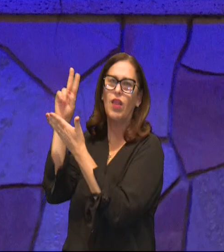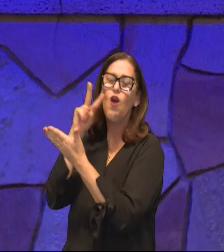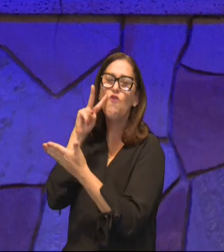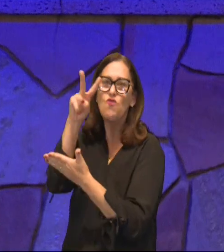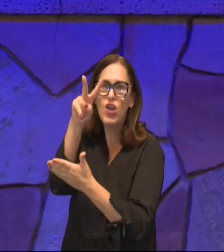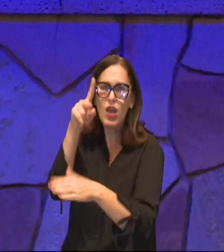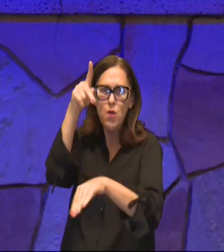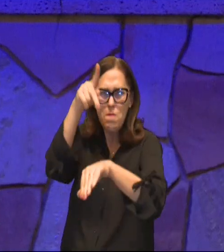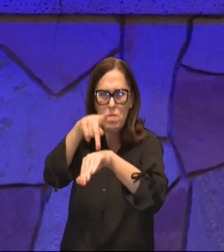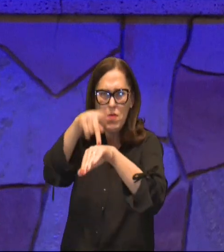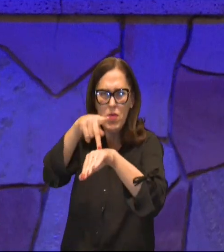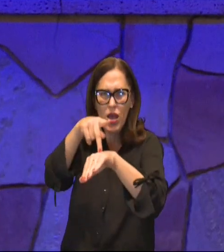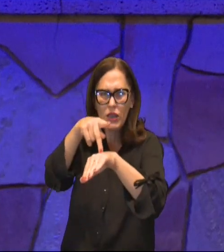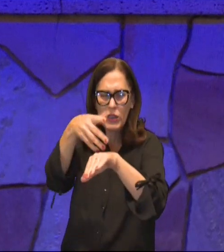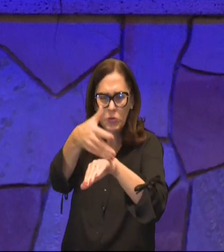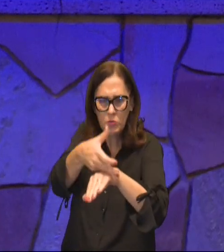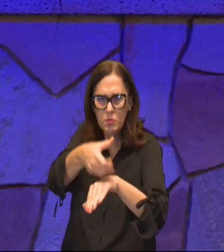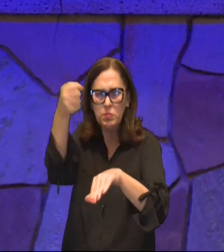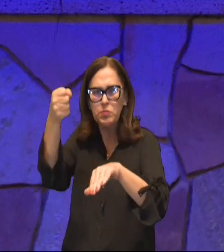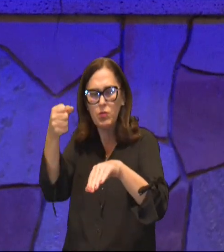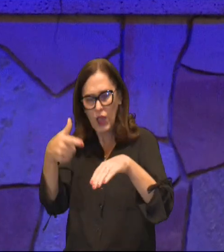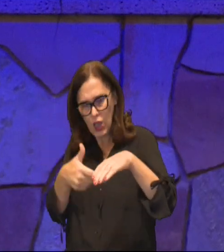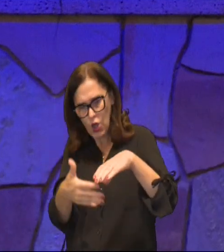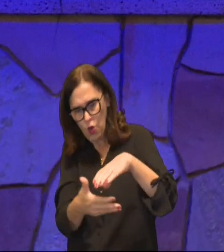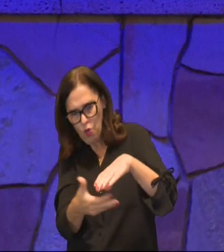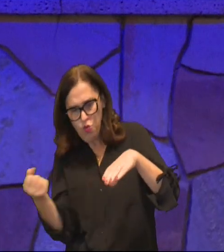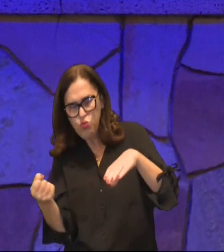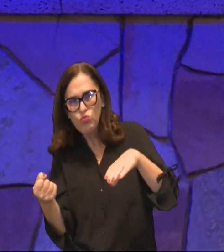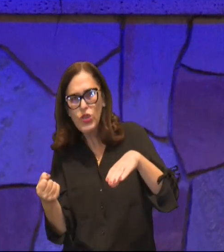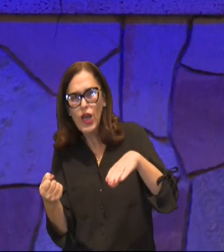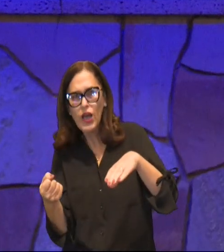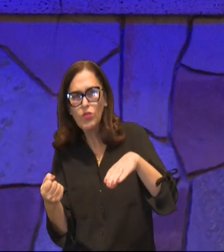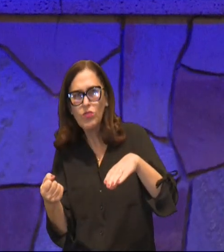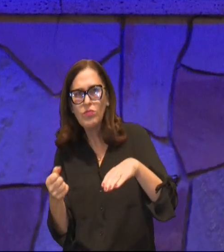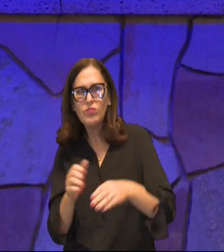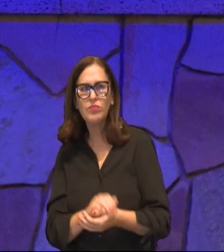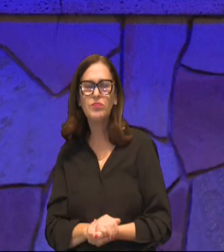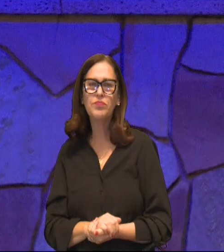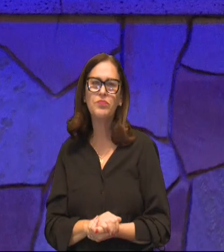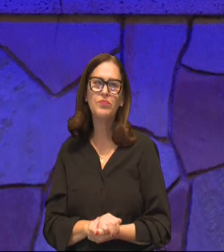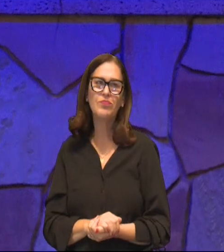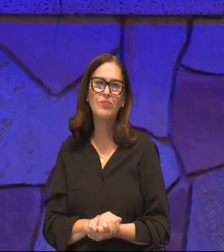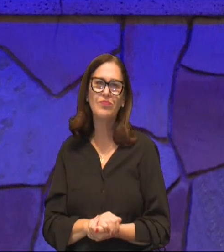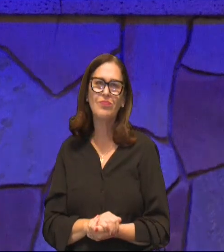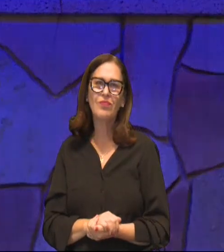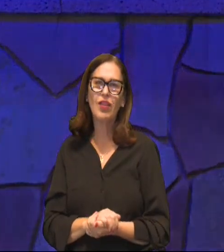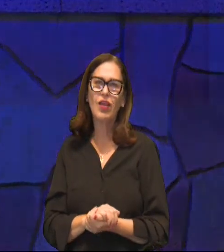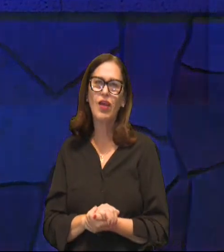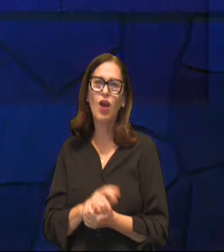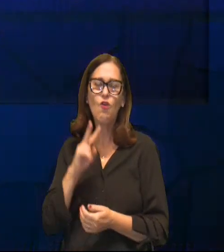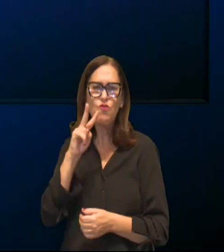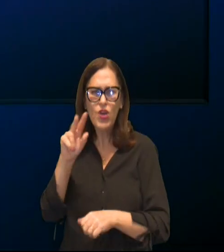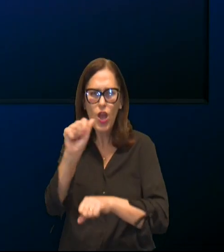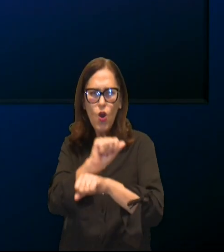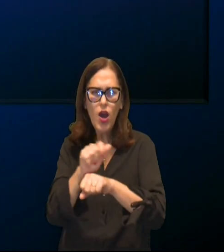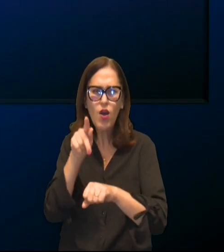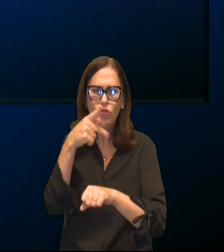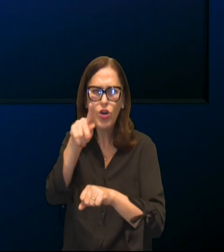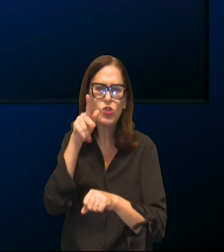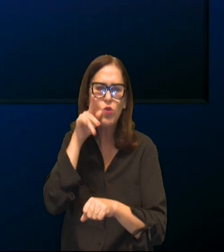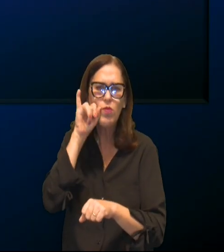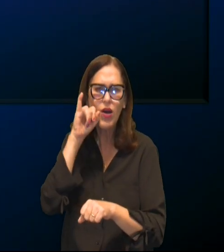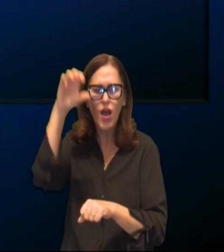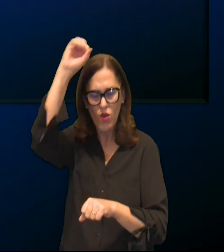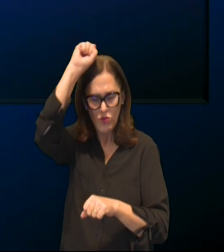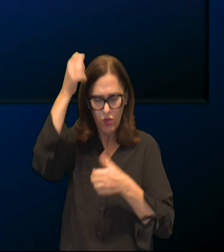para a rocha de que fostes cortados e para a caverna do poço de que fostes cavados. Orai para Abraão, vosso pai, e para Sara